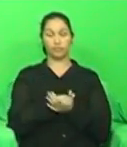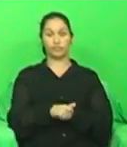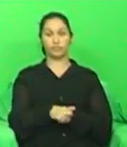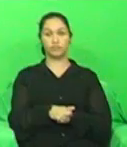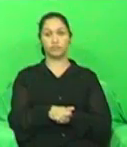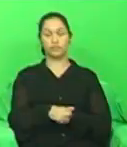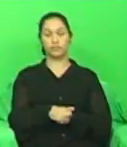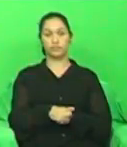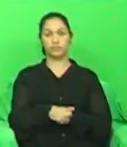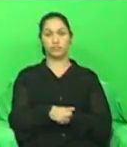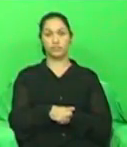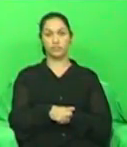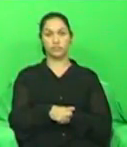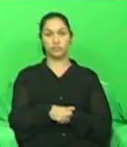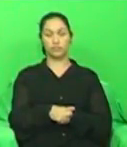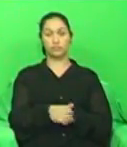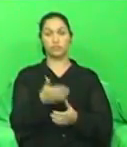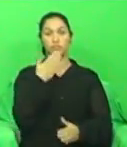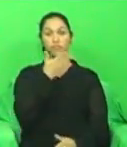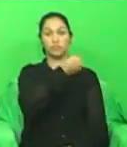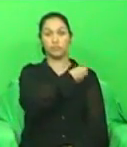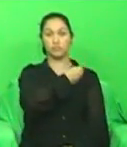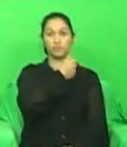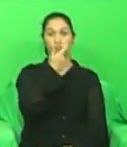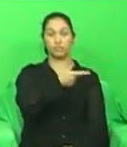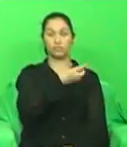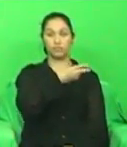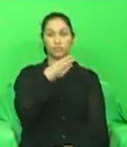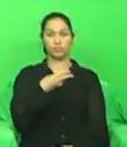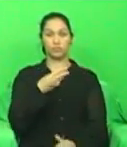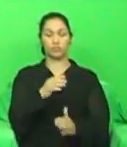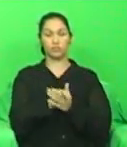matérias indicação número 233